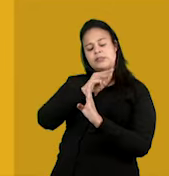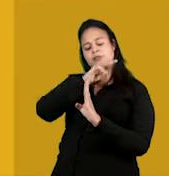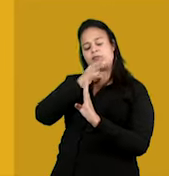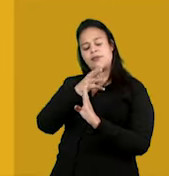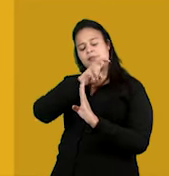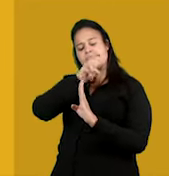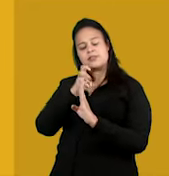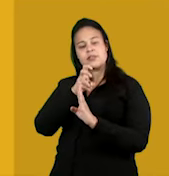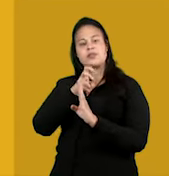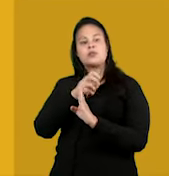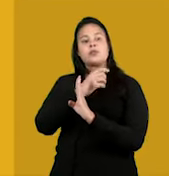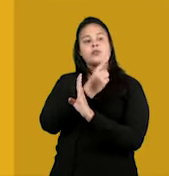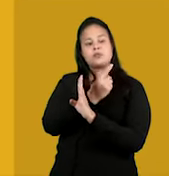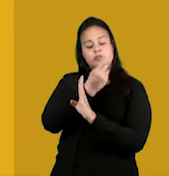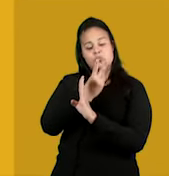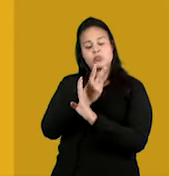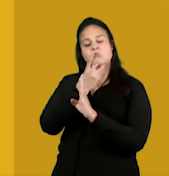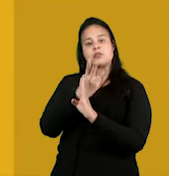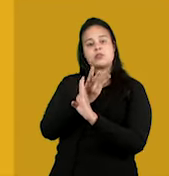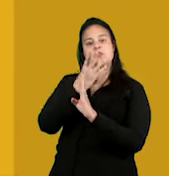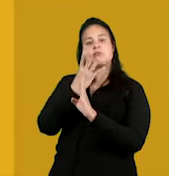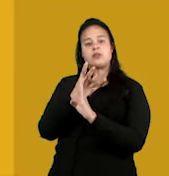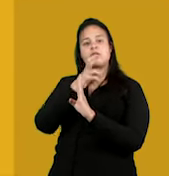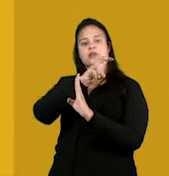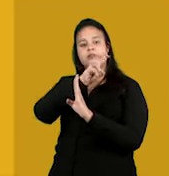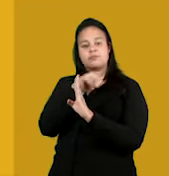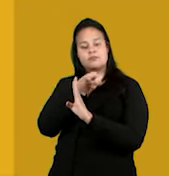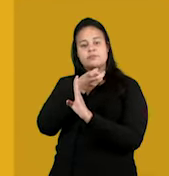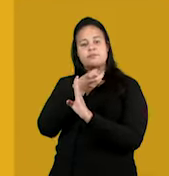tenho 1, 2, 3,